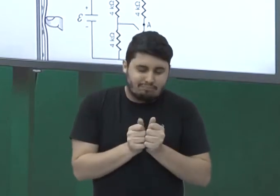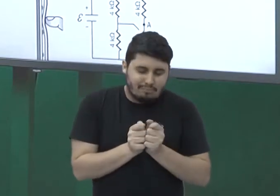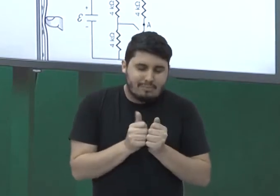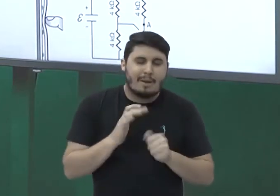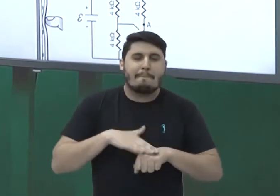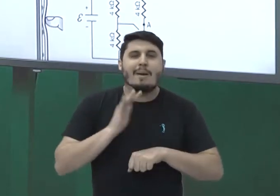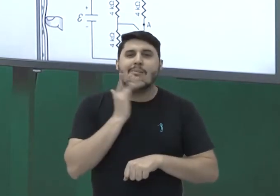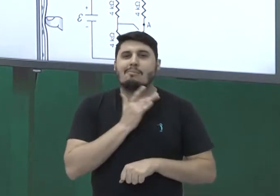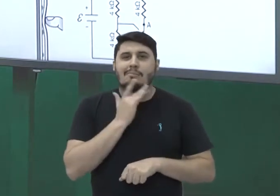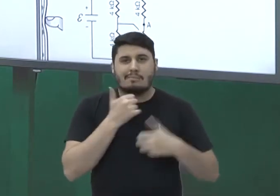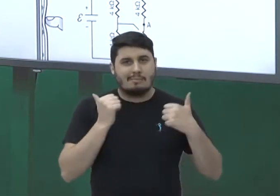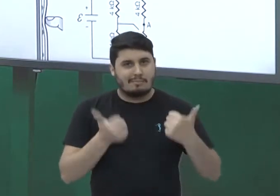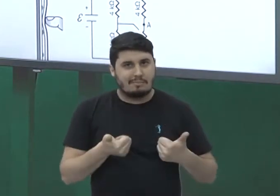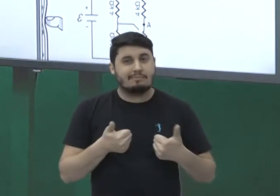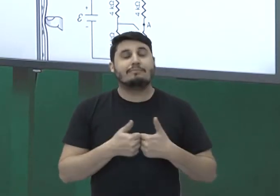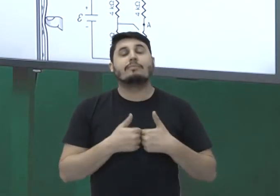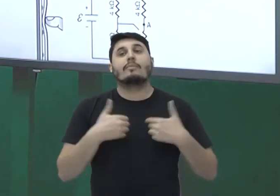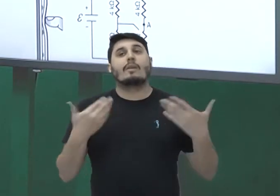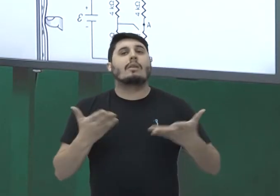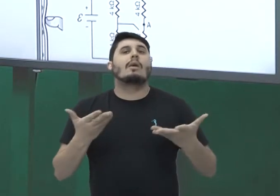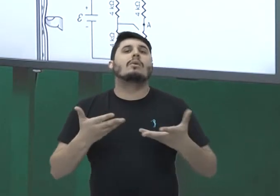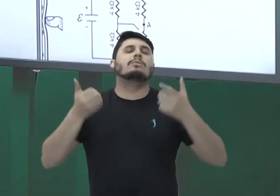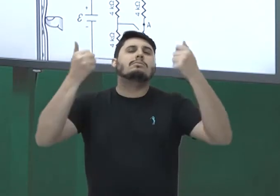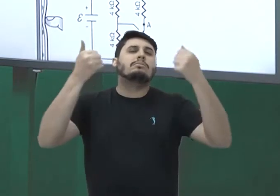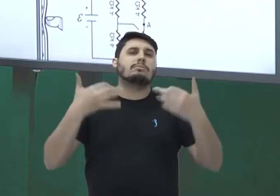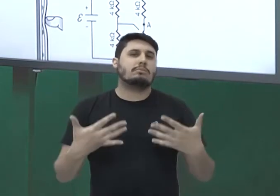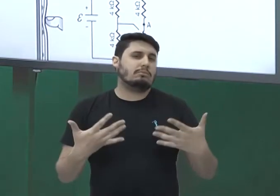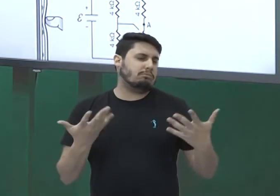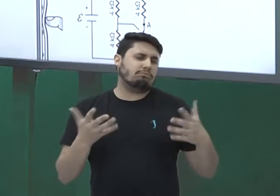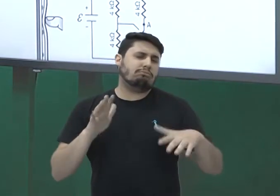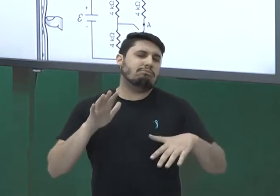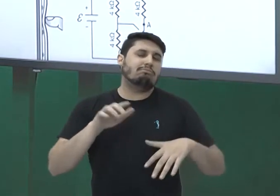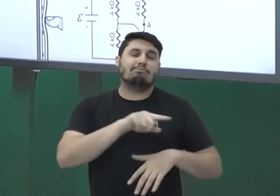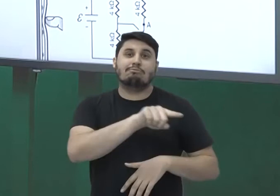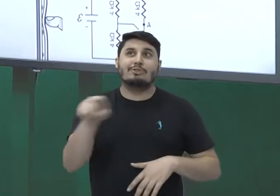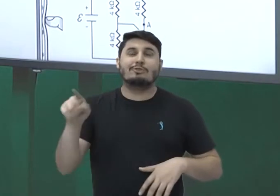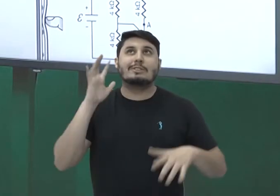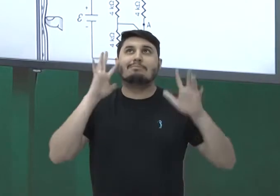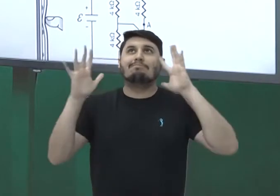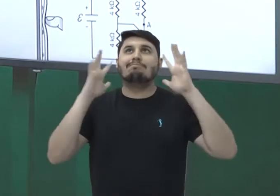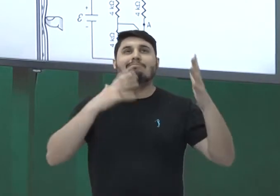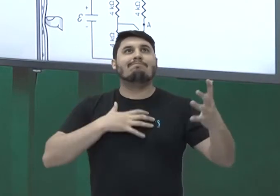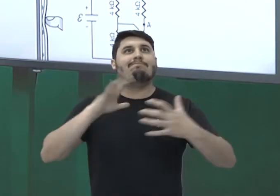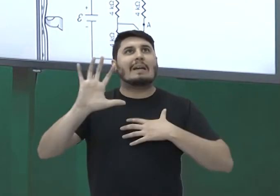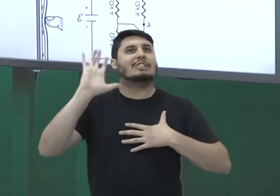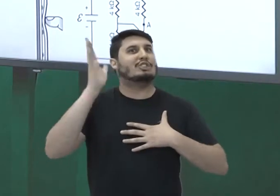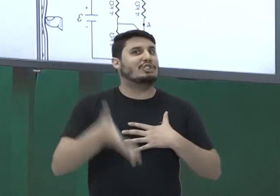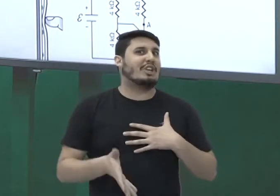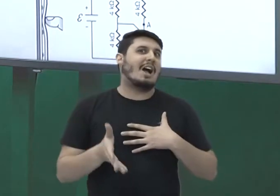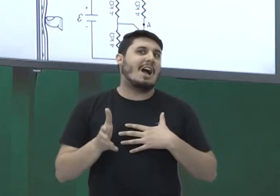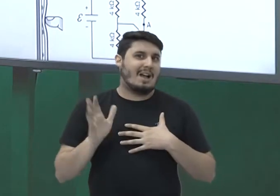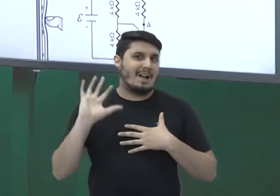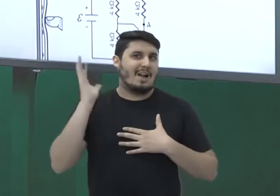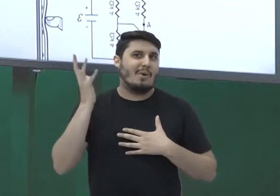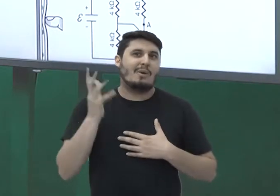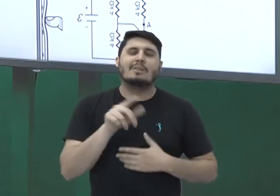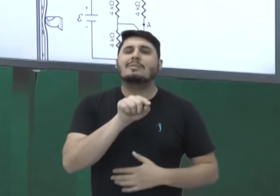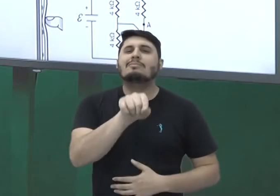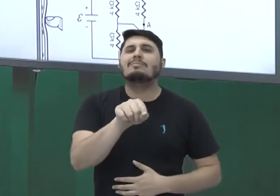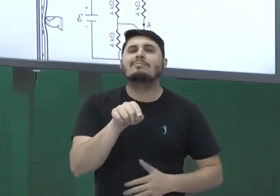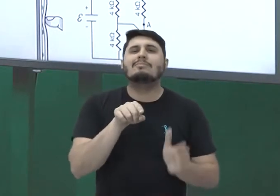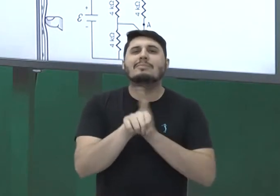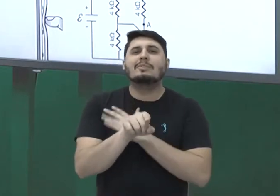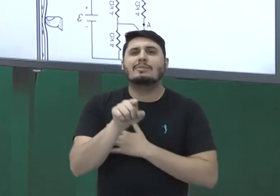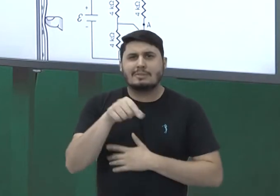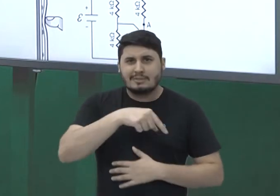passado por essa situação que eu vou descrever agora. Quantos de vocês já levaram o celular para o